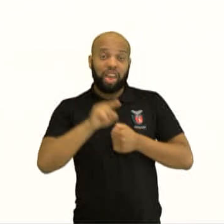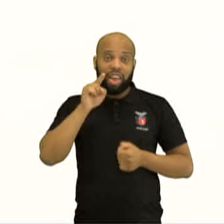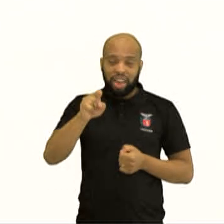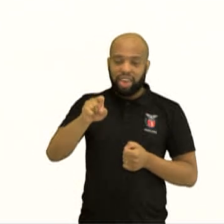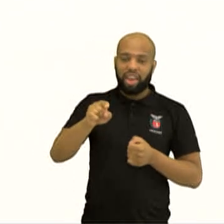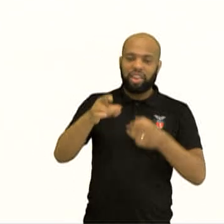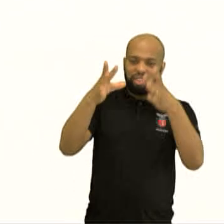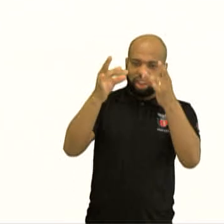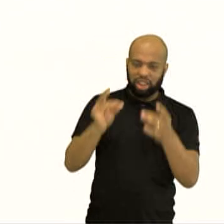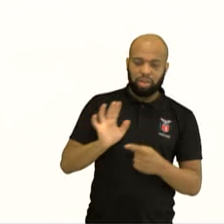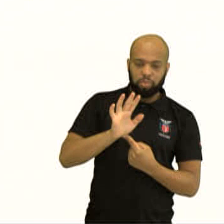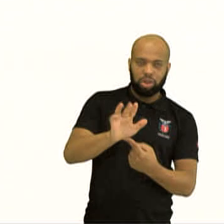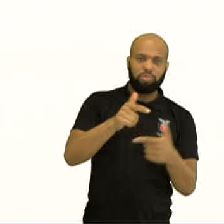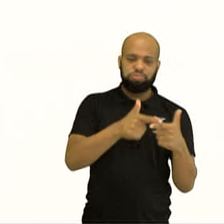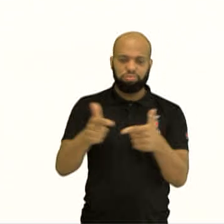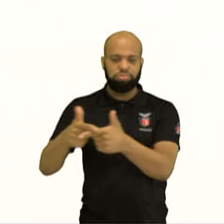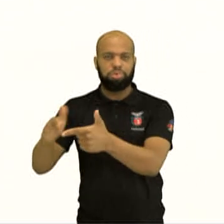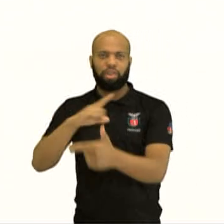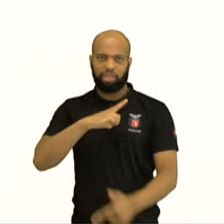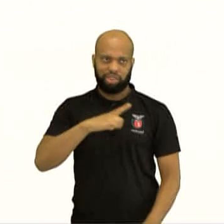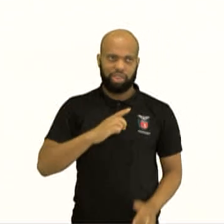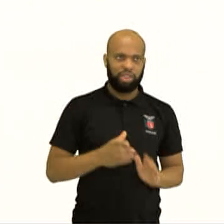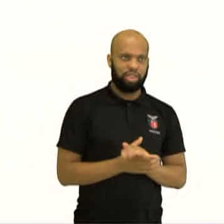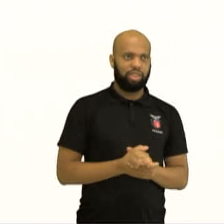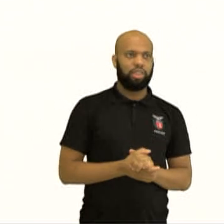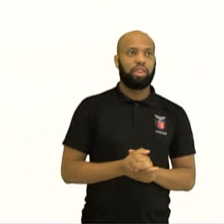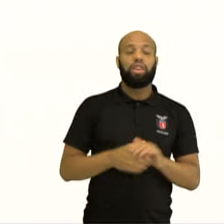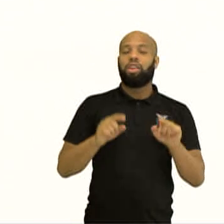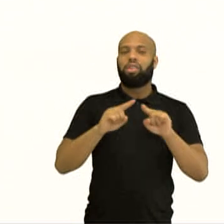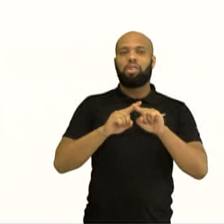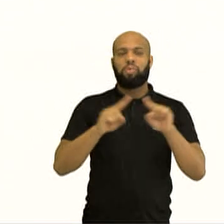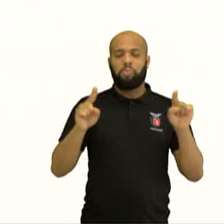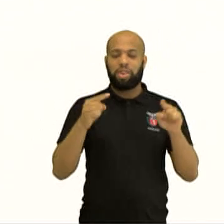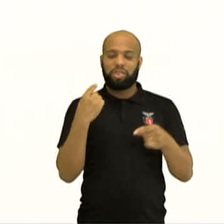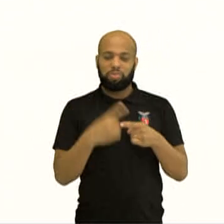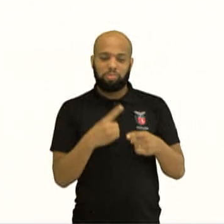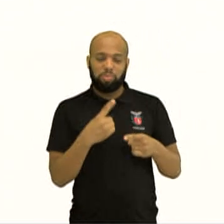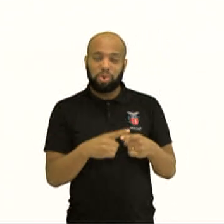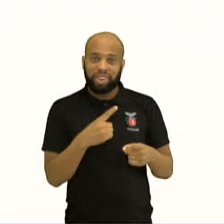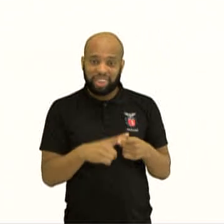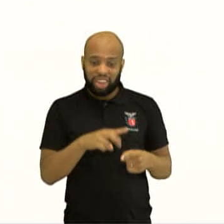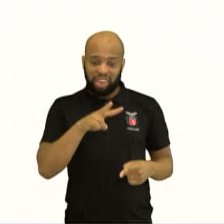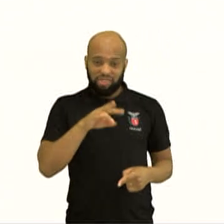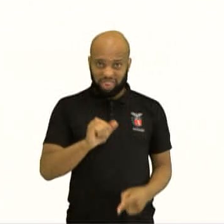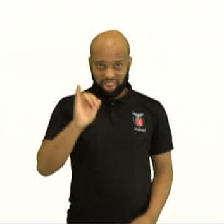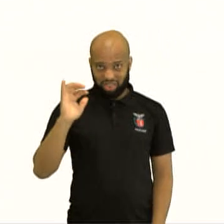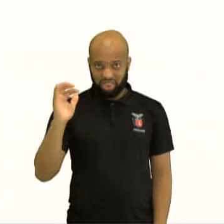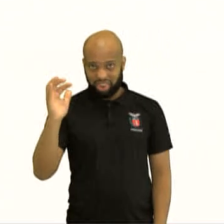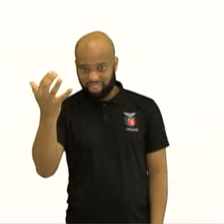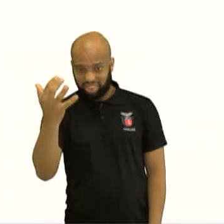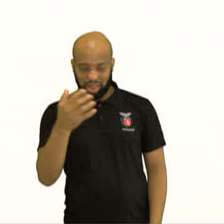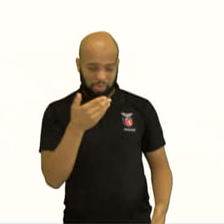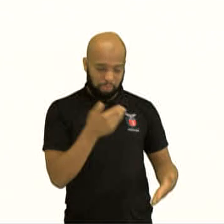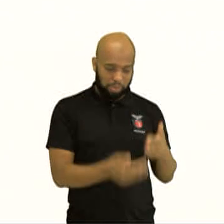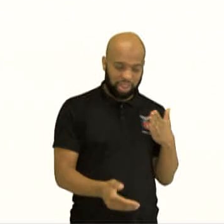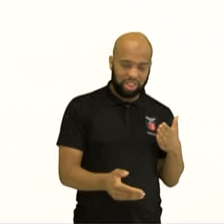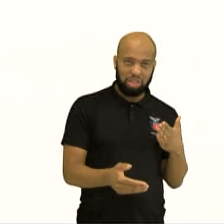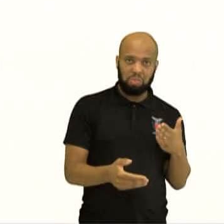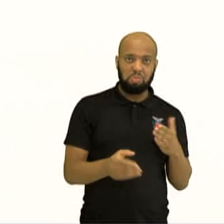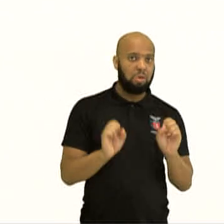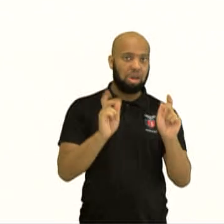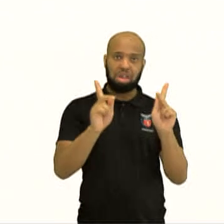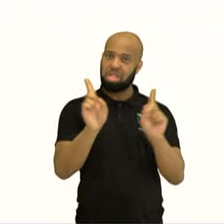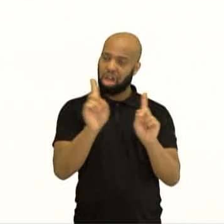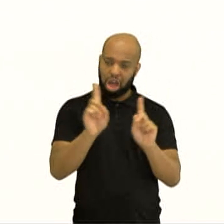que está enfrentando. Olhem aqui. Mas não é por serem imprevisíveis que as perdas se tornam menores.